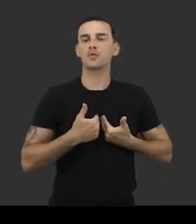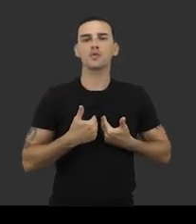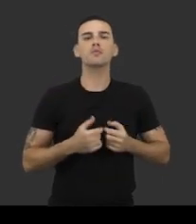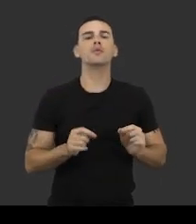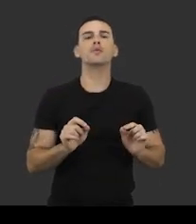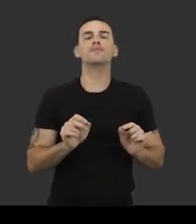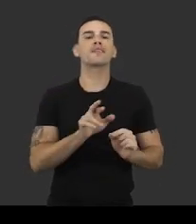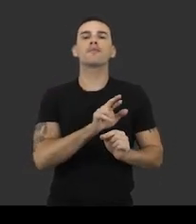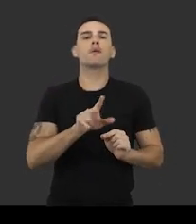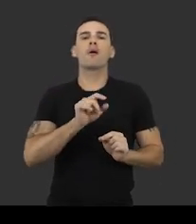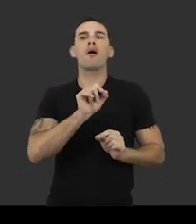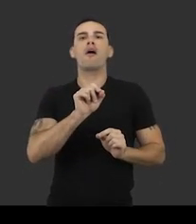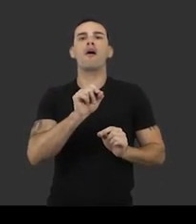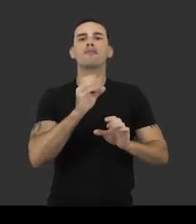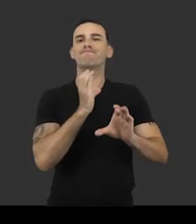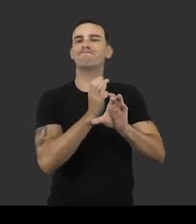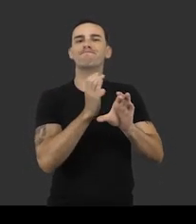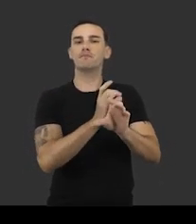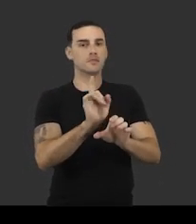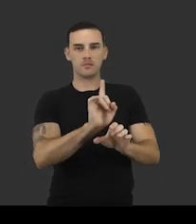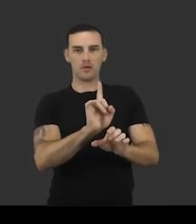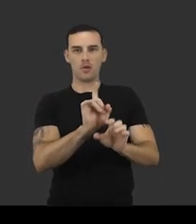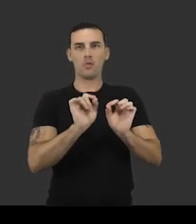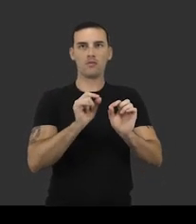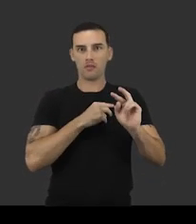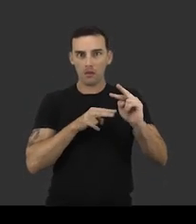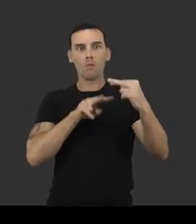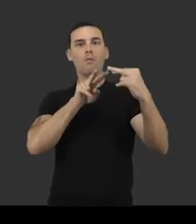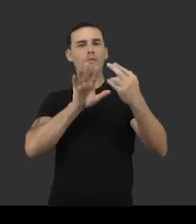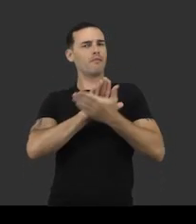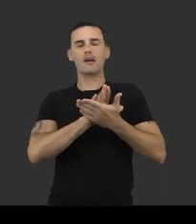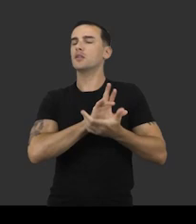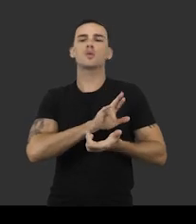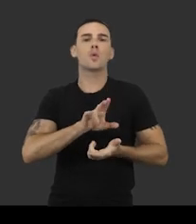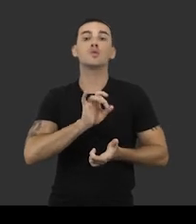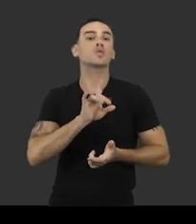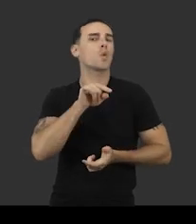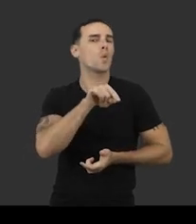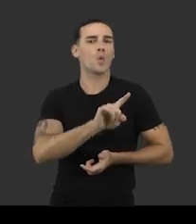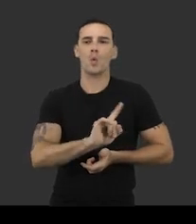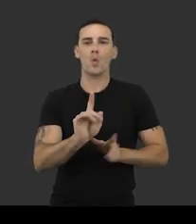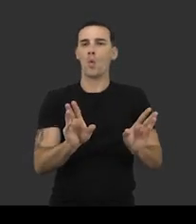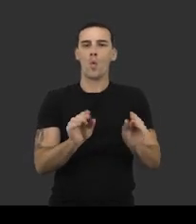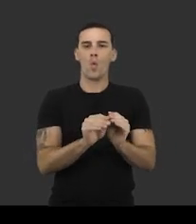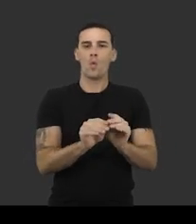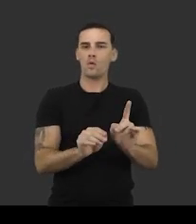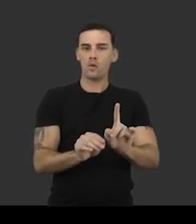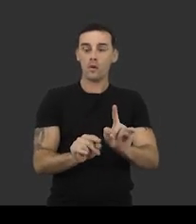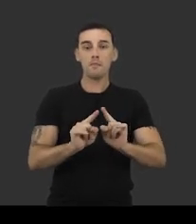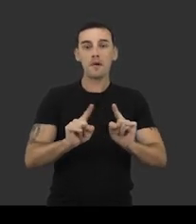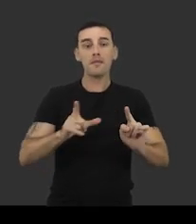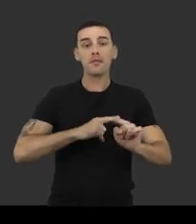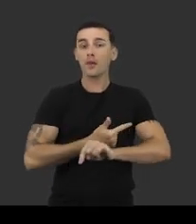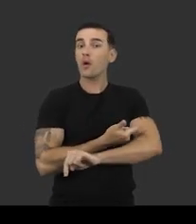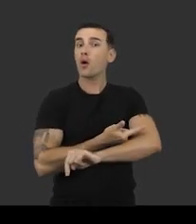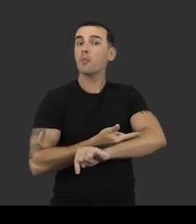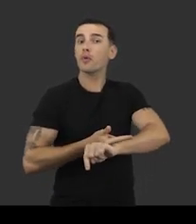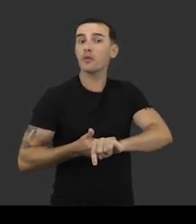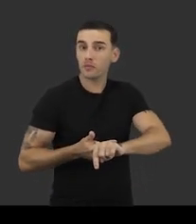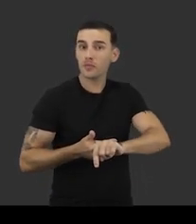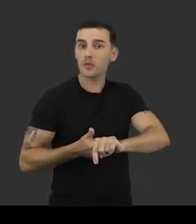que não é que elas não se comunicam, às vezes fala, ah, não olho no olho, não sei o quê, não é só isso, mas são